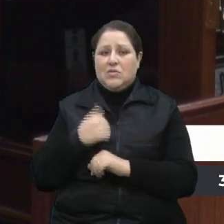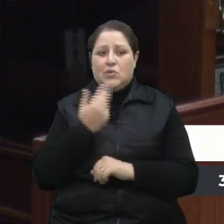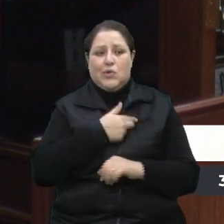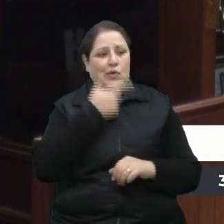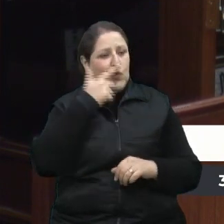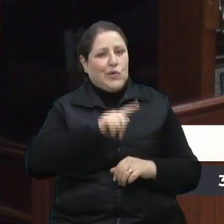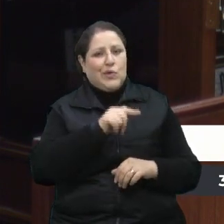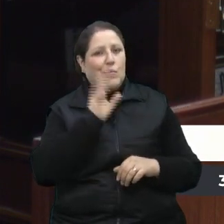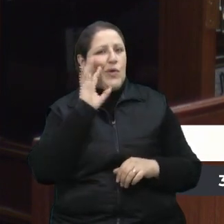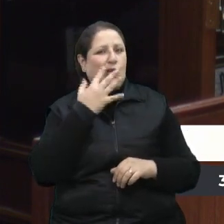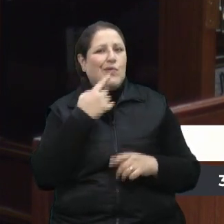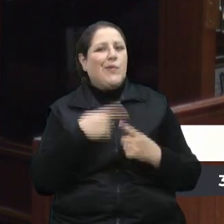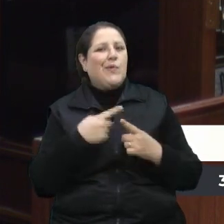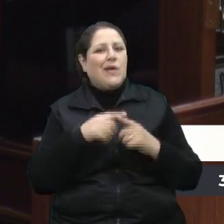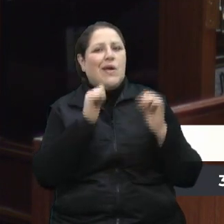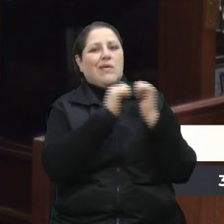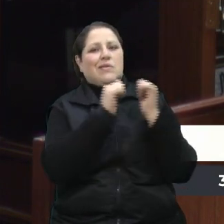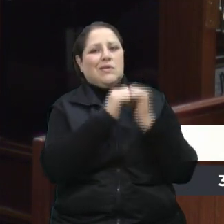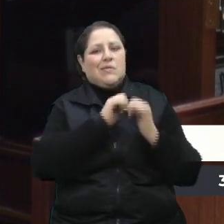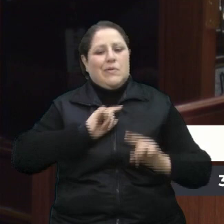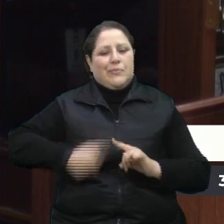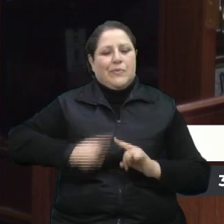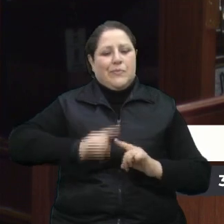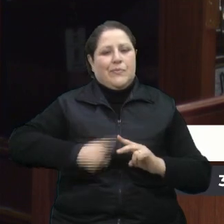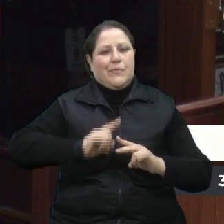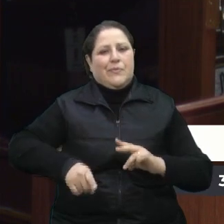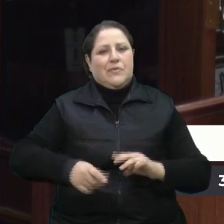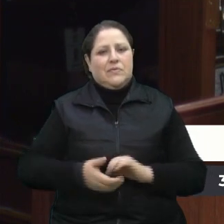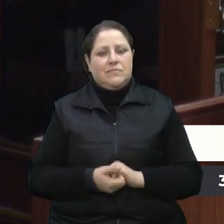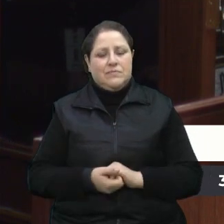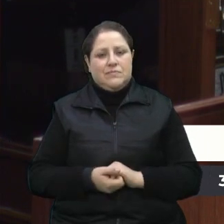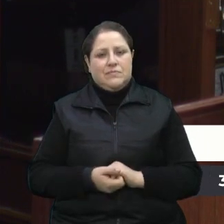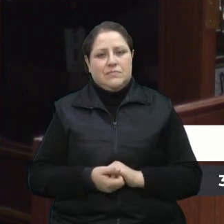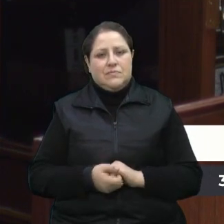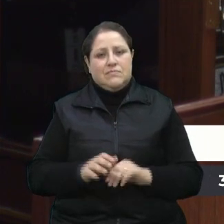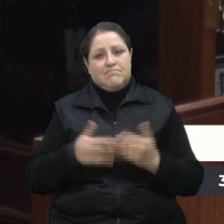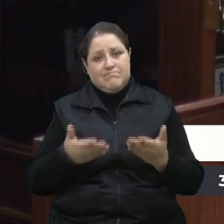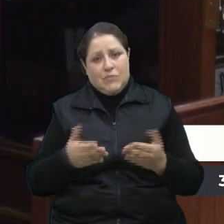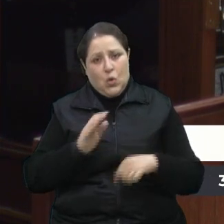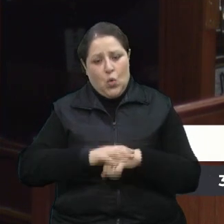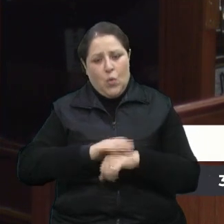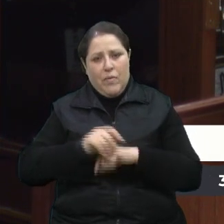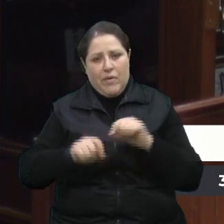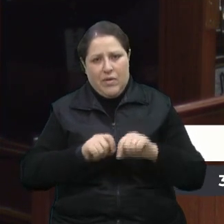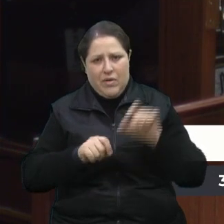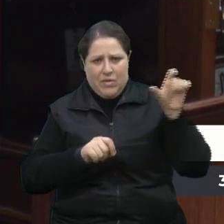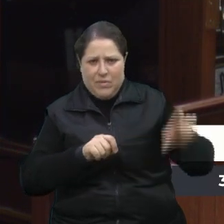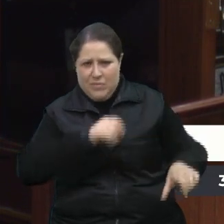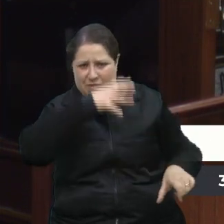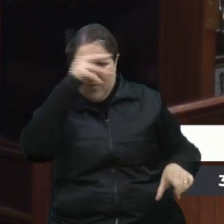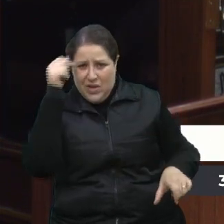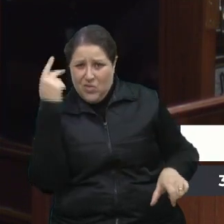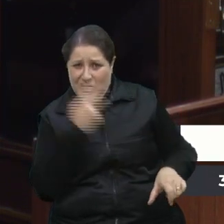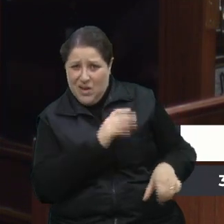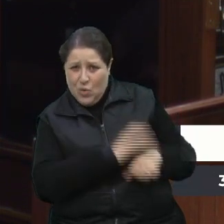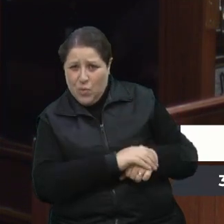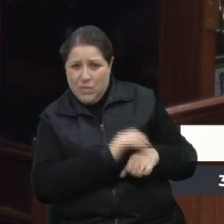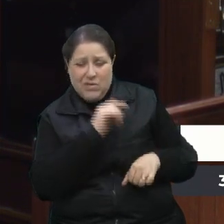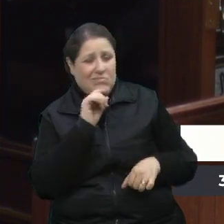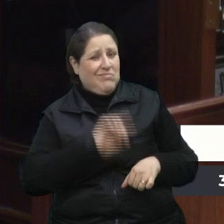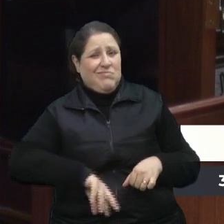porque porque o sistema nos impede E aí é culpa de quem do Prefeito Não não é culpa do prefeito